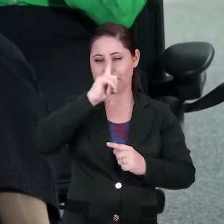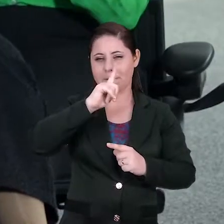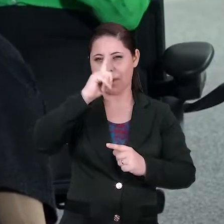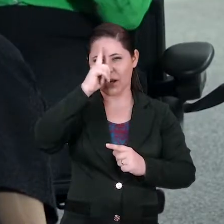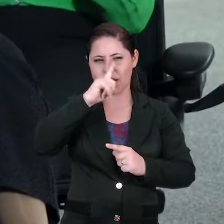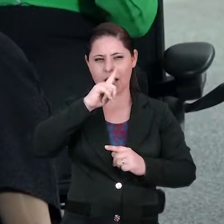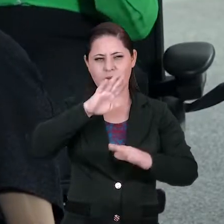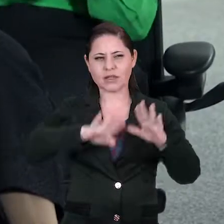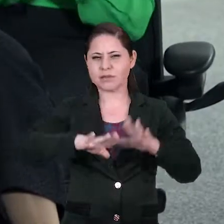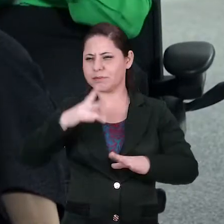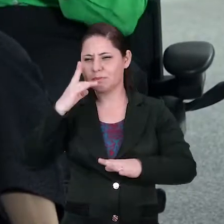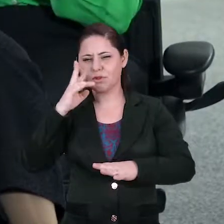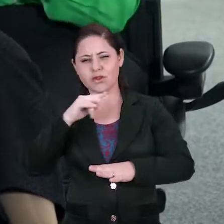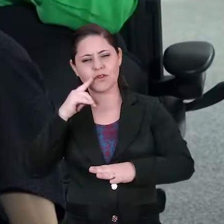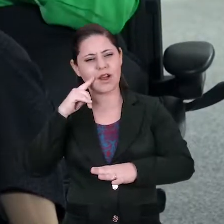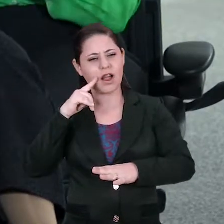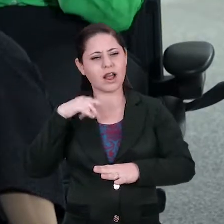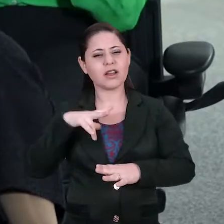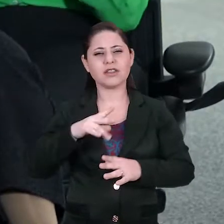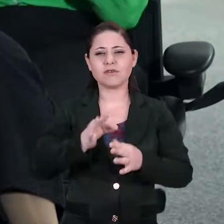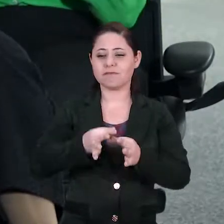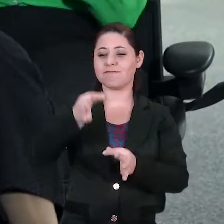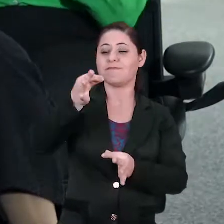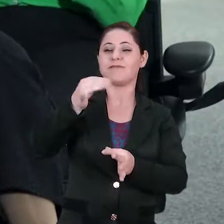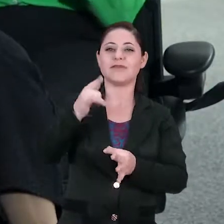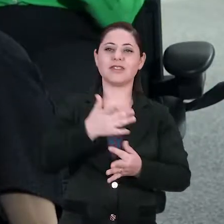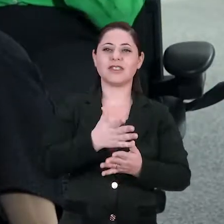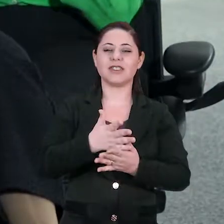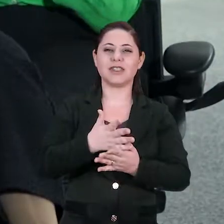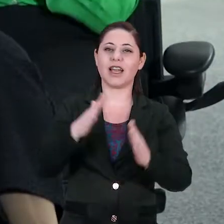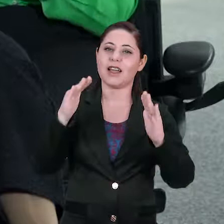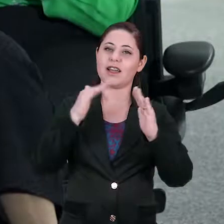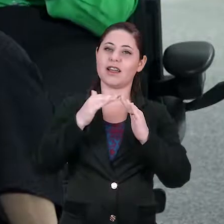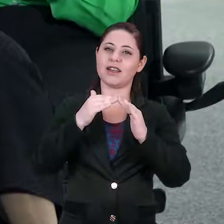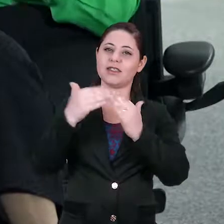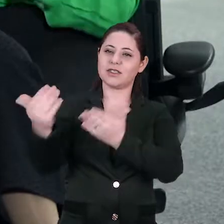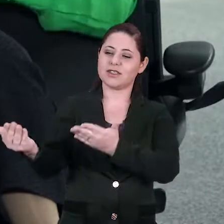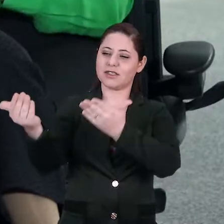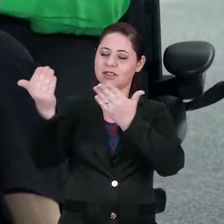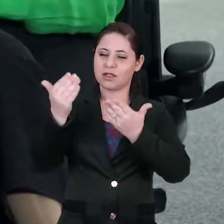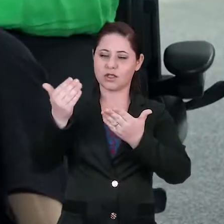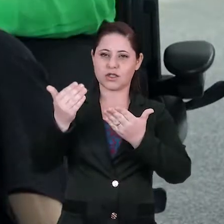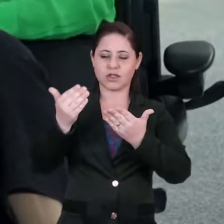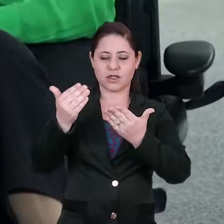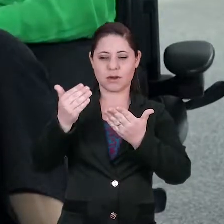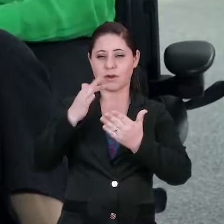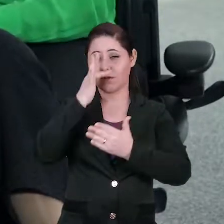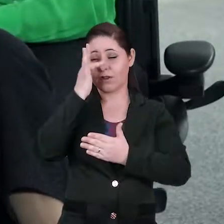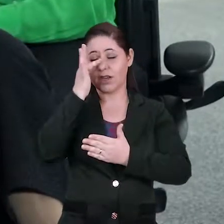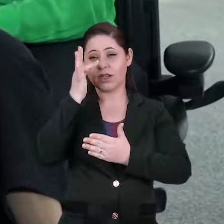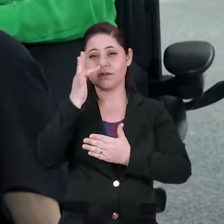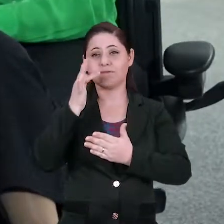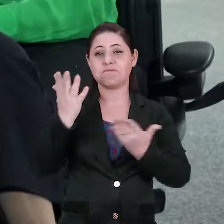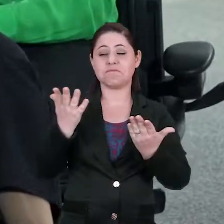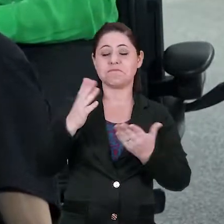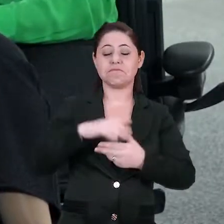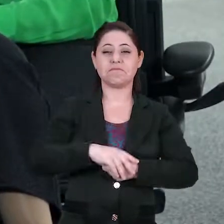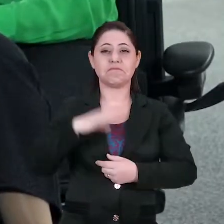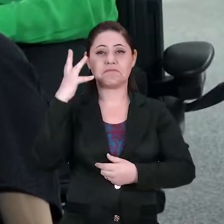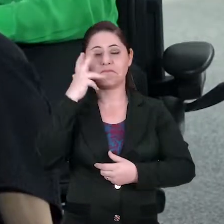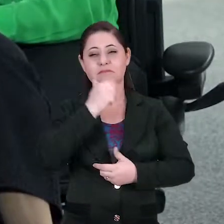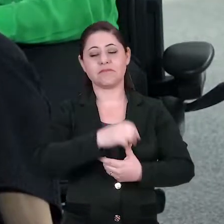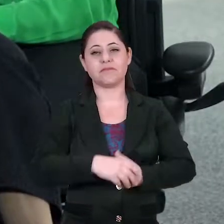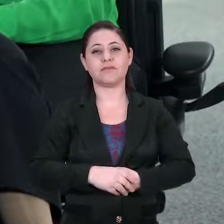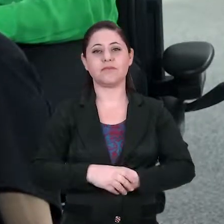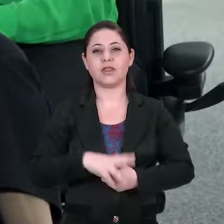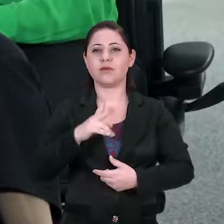vezes lembram, me dão um girassol. Esse dia ainda recebi em casa, uma cesta de girassóis, uma coisa muito bonita. Professora Marisa, a senhora